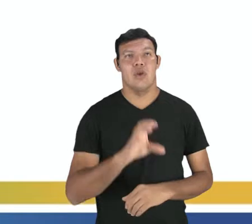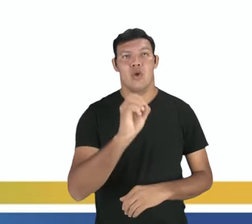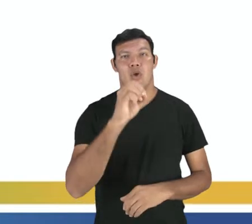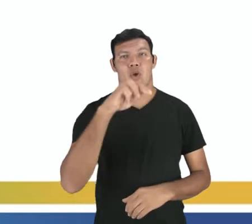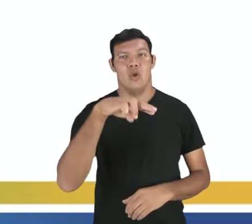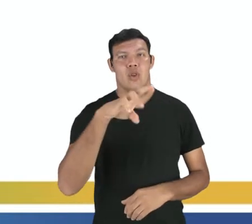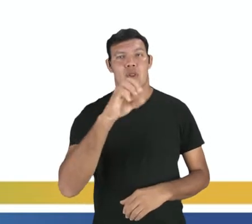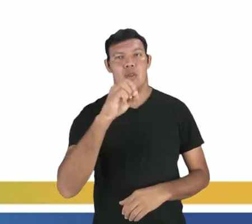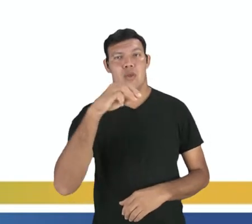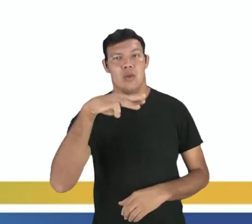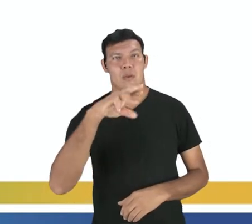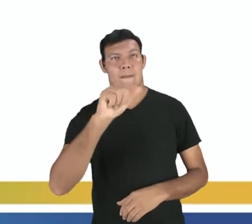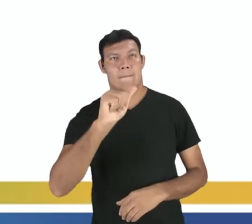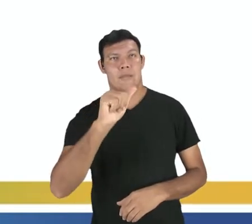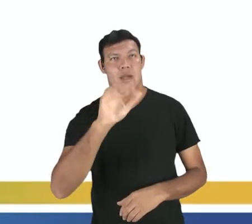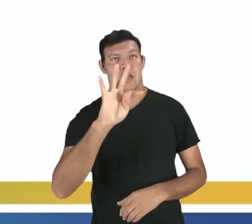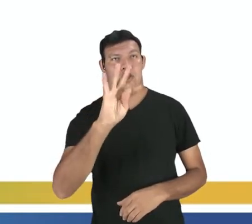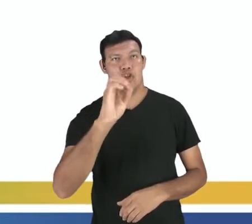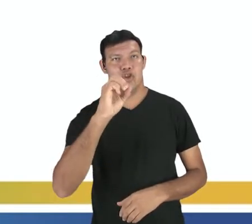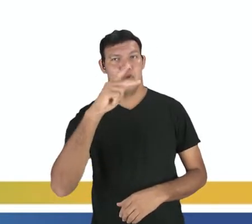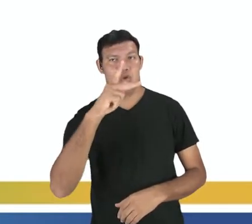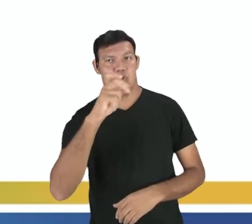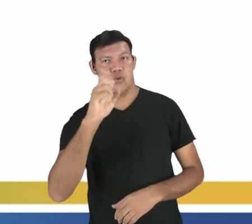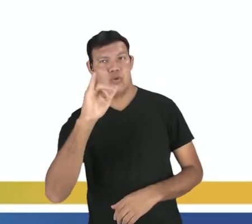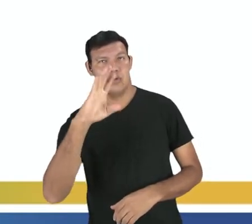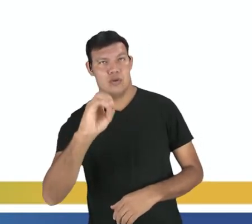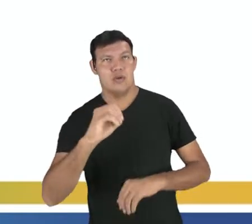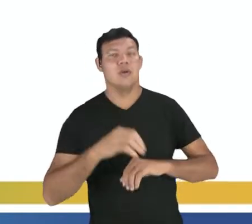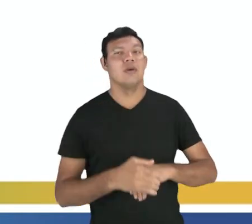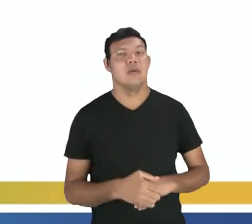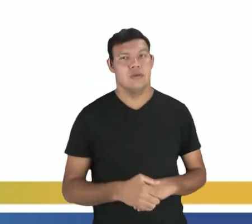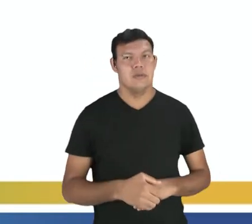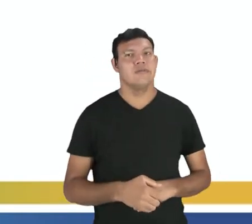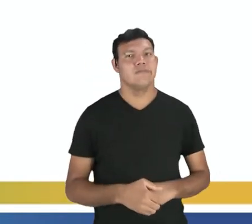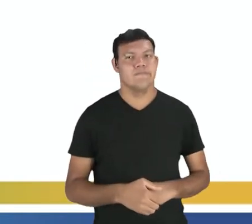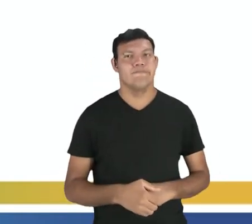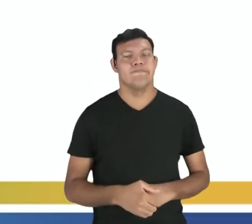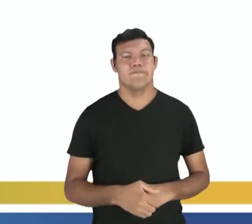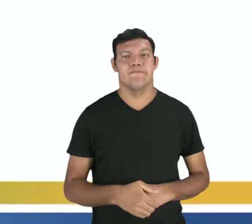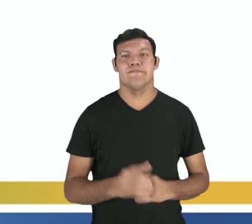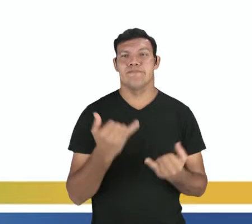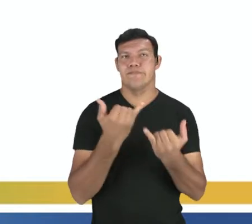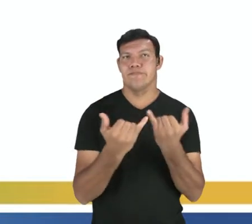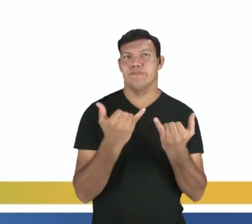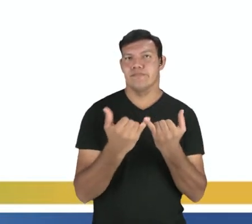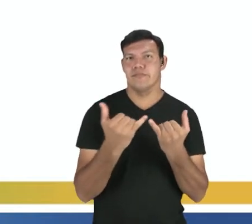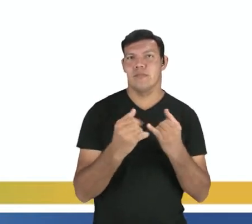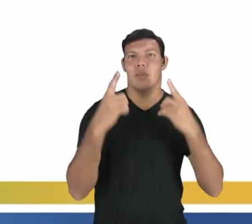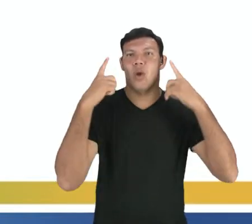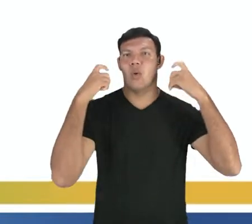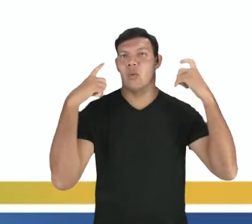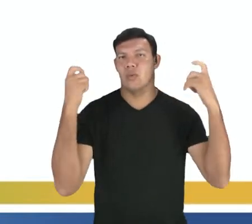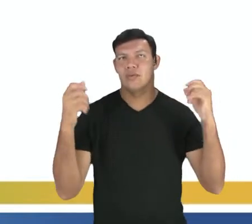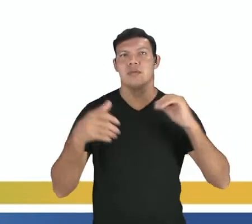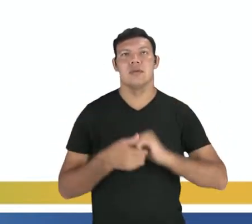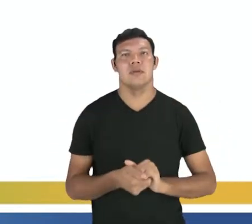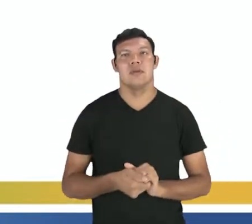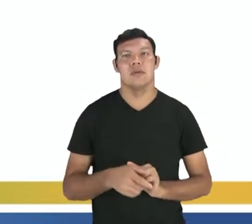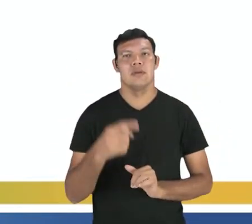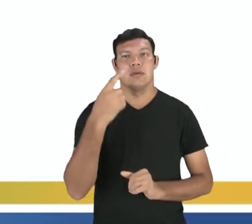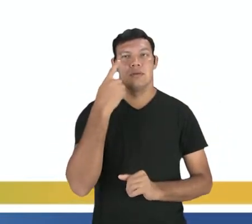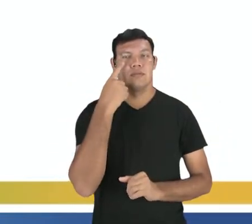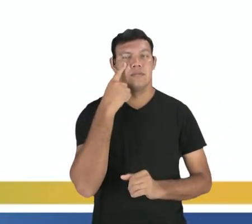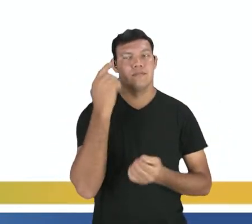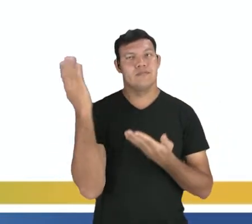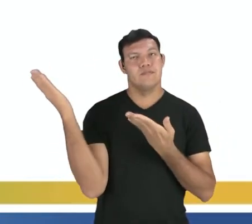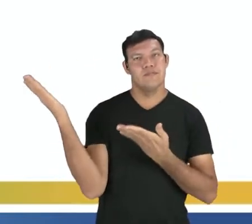temos a presença delas principalmente em histórias em quadrinhos, né, nos gibis, que são essas que nós vemos aí: